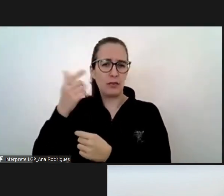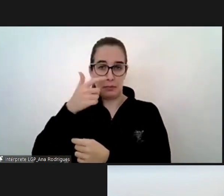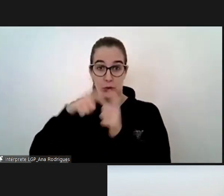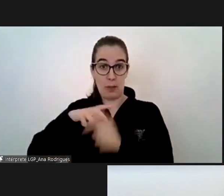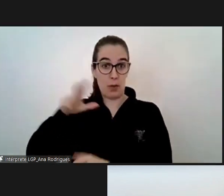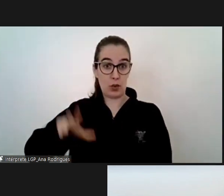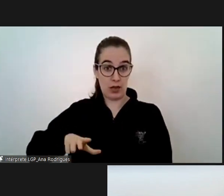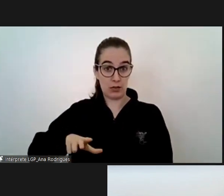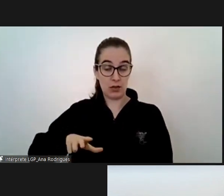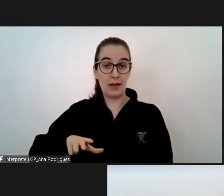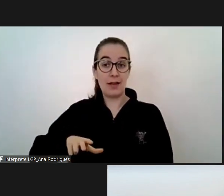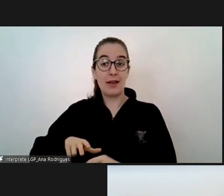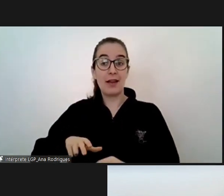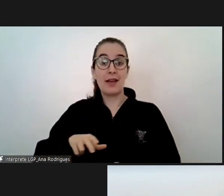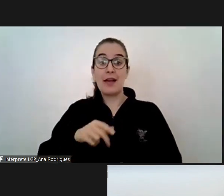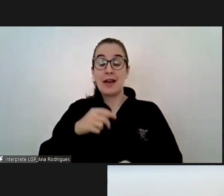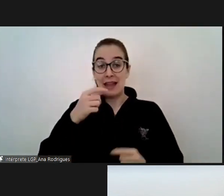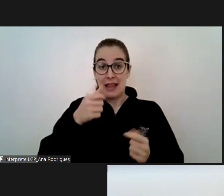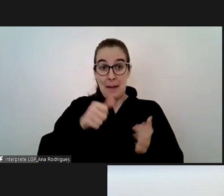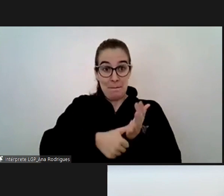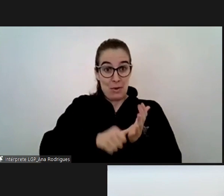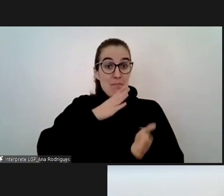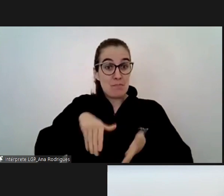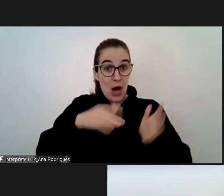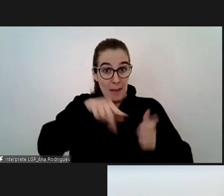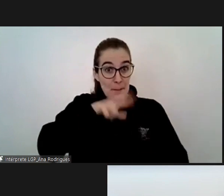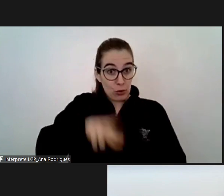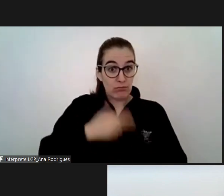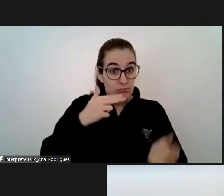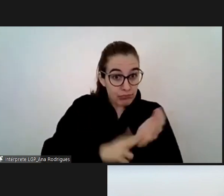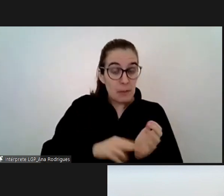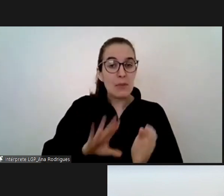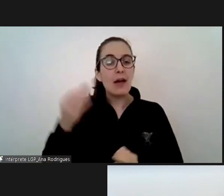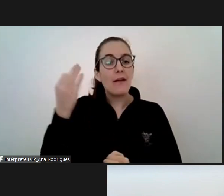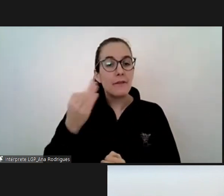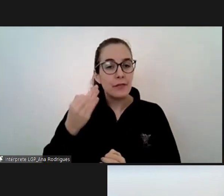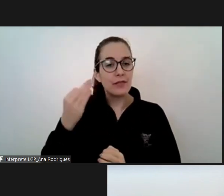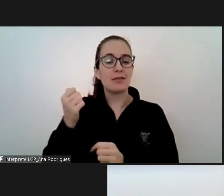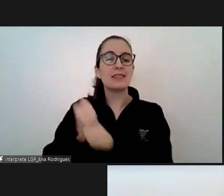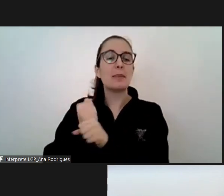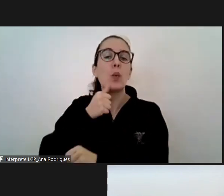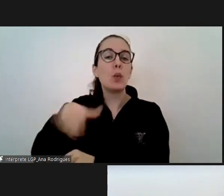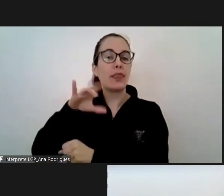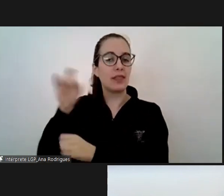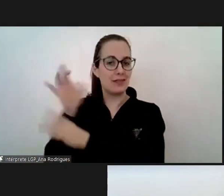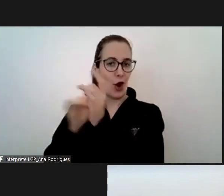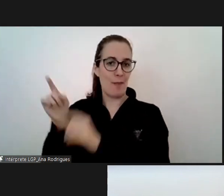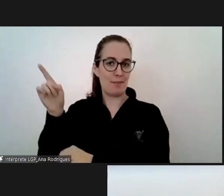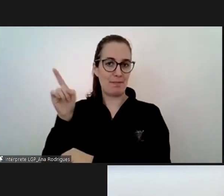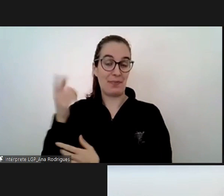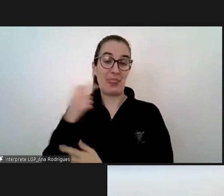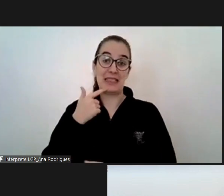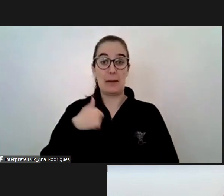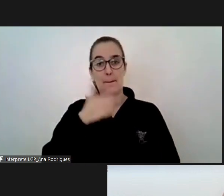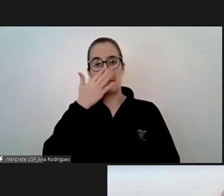está residente em Portugal no cartão de cidadão, mas na verdade trabalha na Europa e, portanto, estão a ser contabilizados como